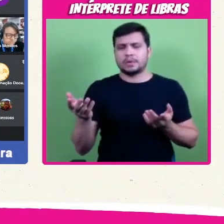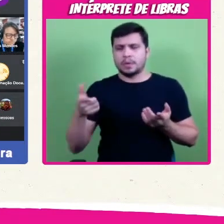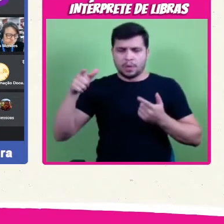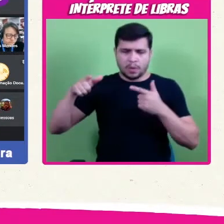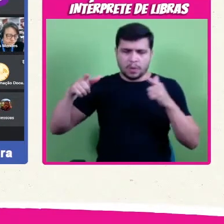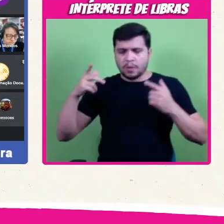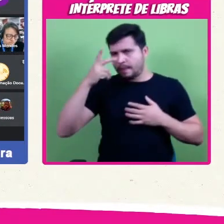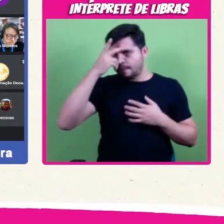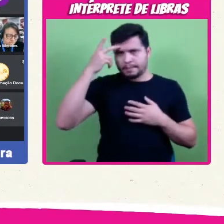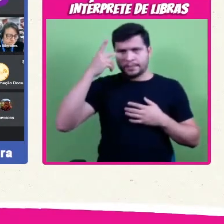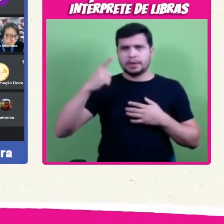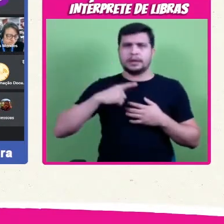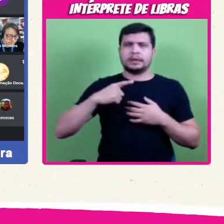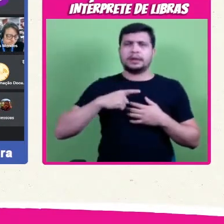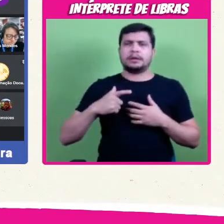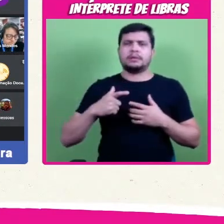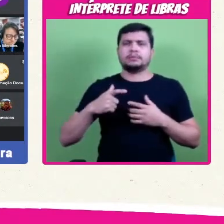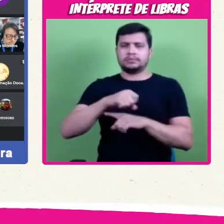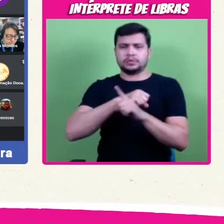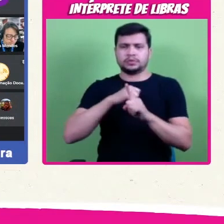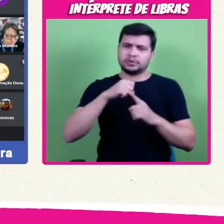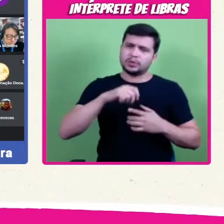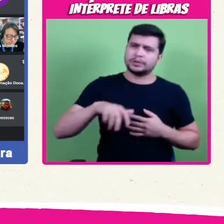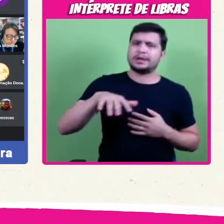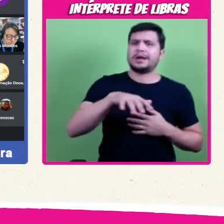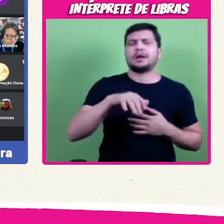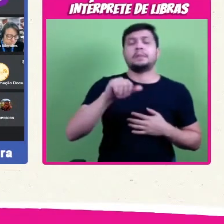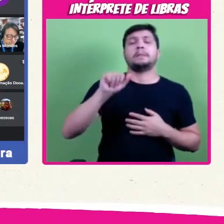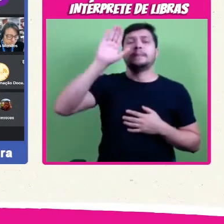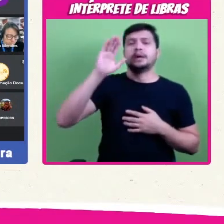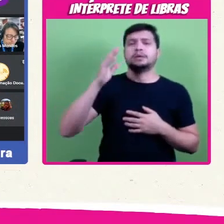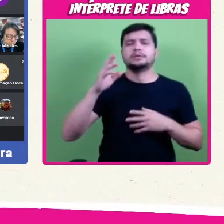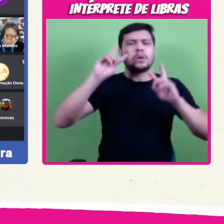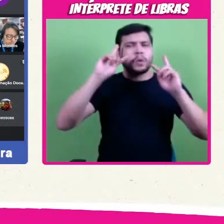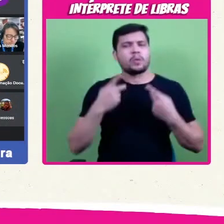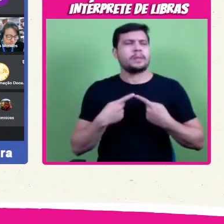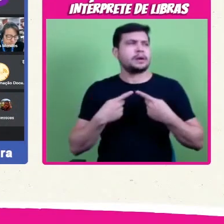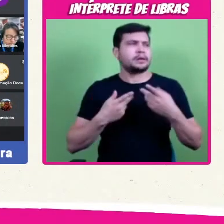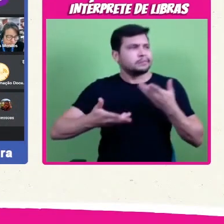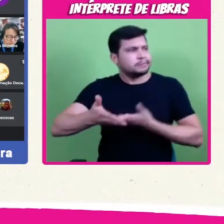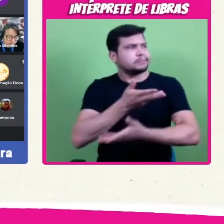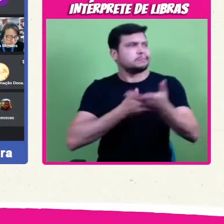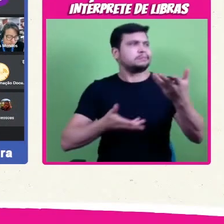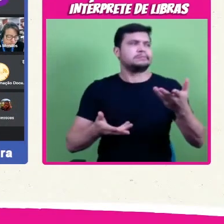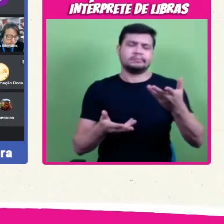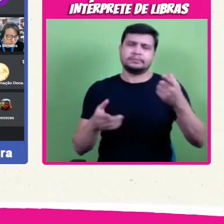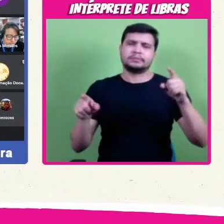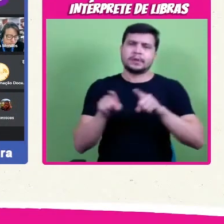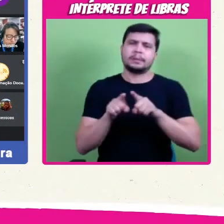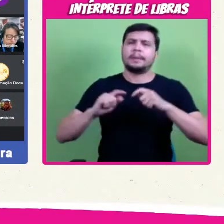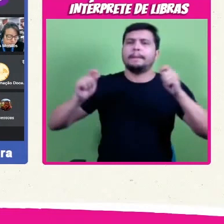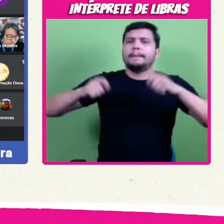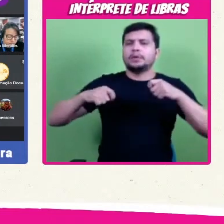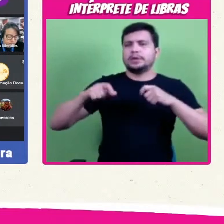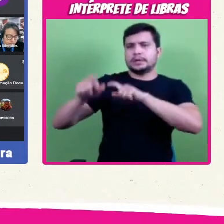lugar mais acolhedor, mais humano, e que os potenciais dessas pessoas, eles possam aflorar